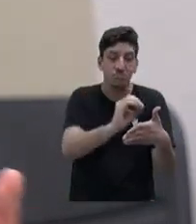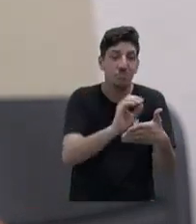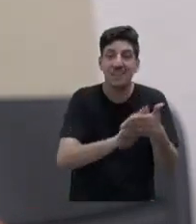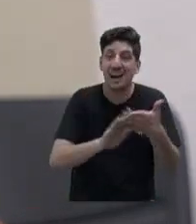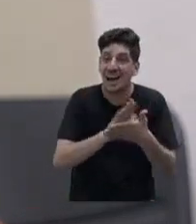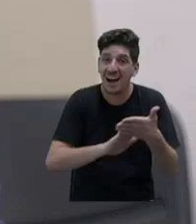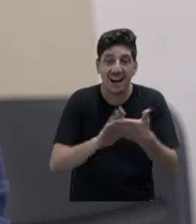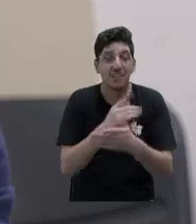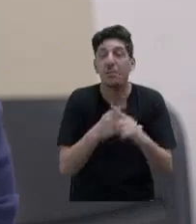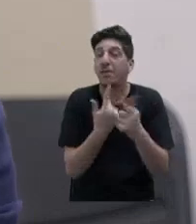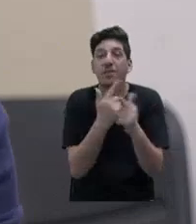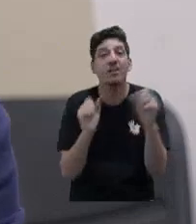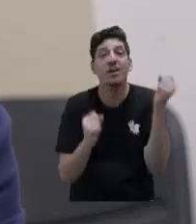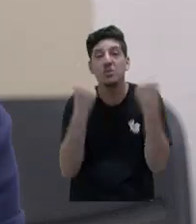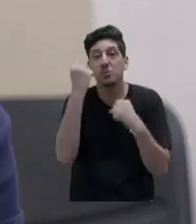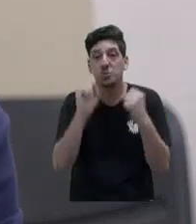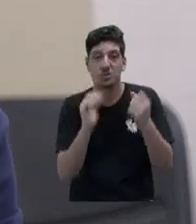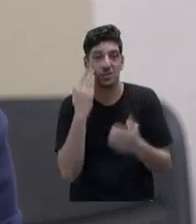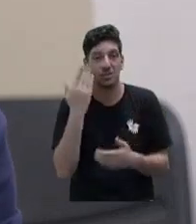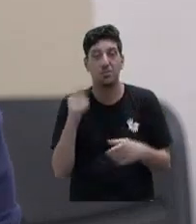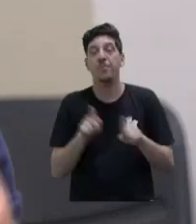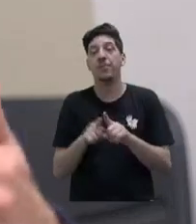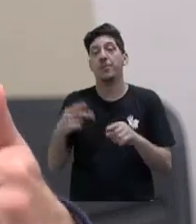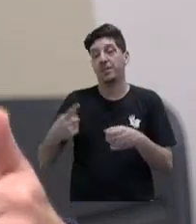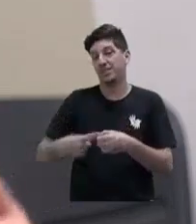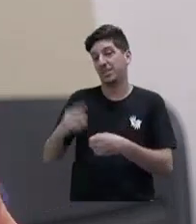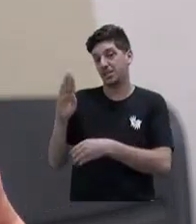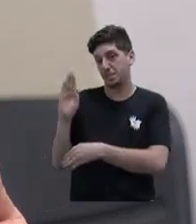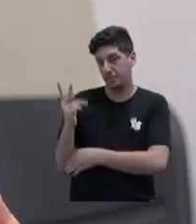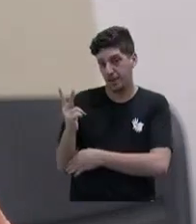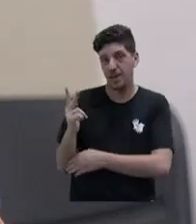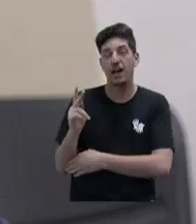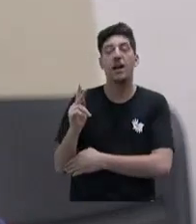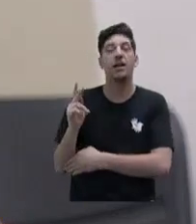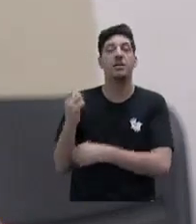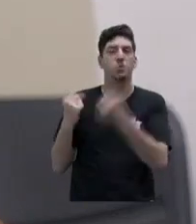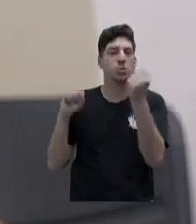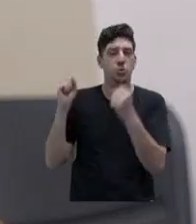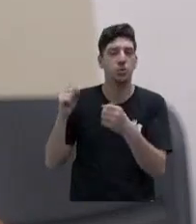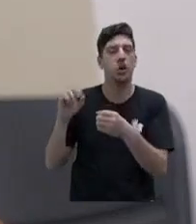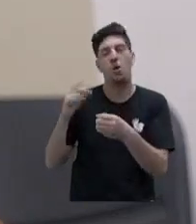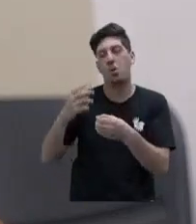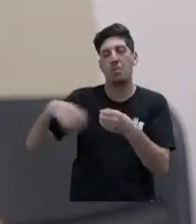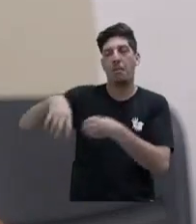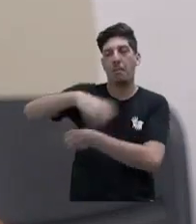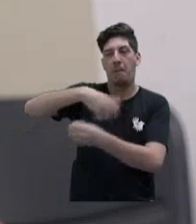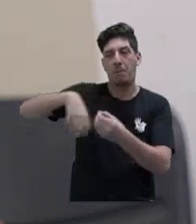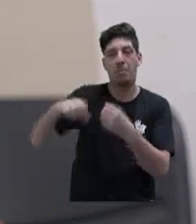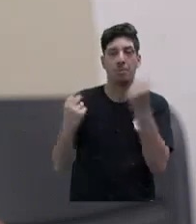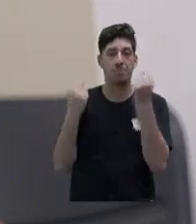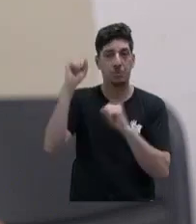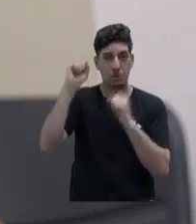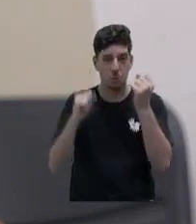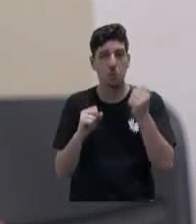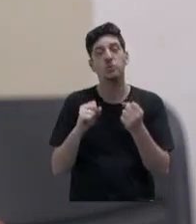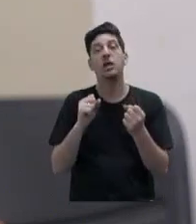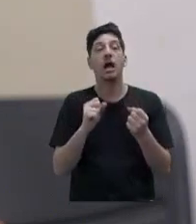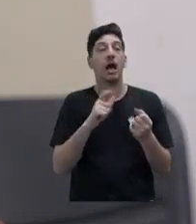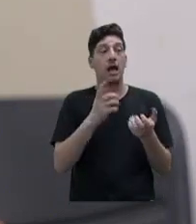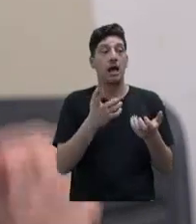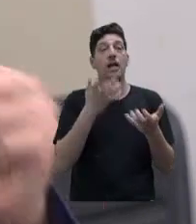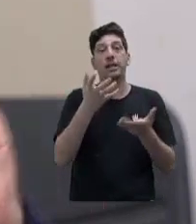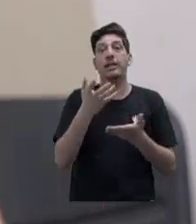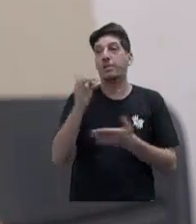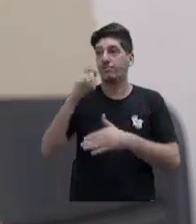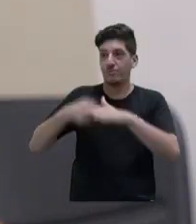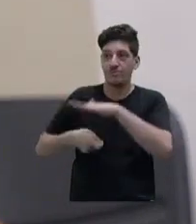Outro fator é que a indústria em Belo Horizonte ou na região metropolitana vai, quando ela for investir no interior de